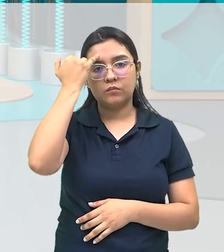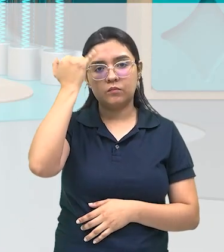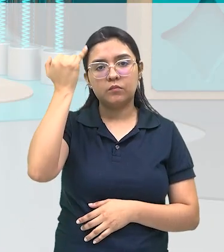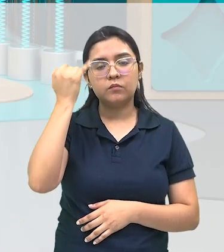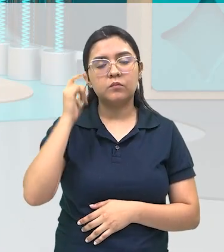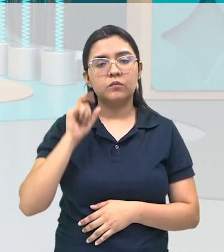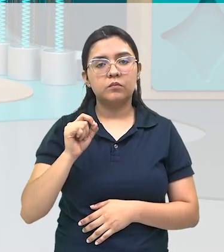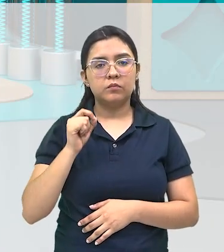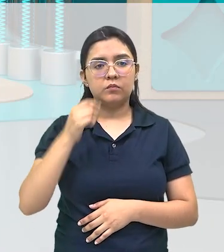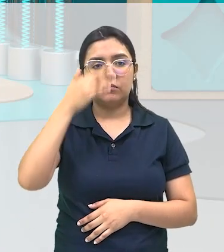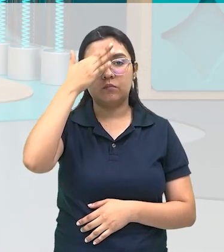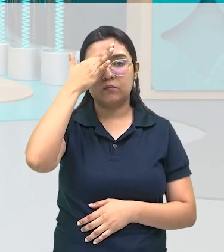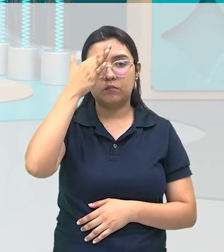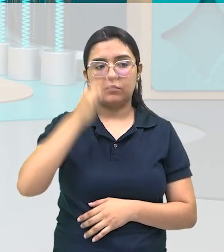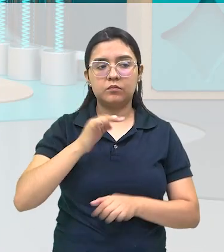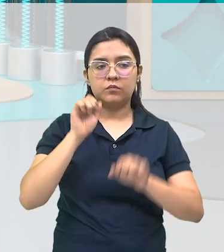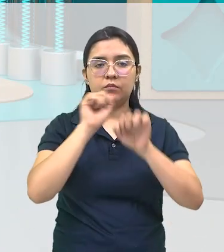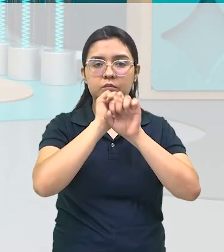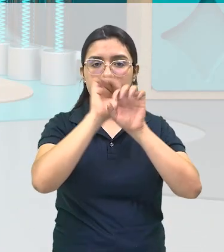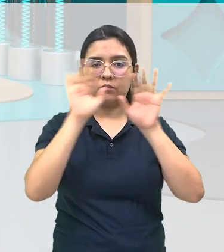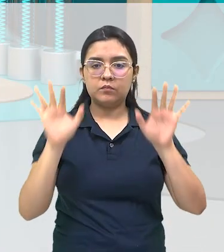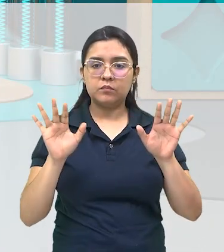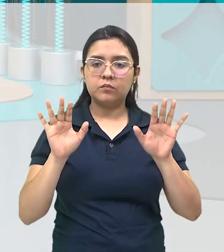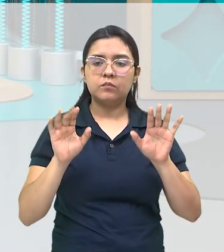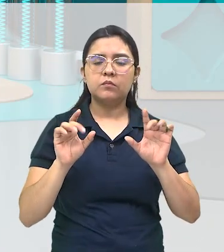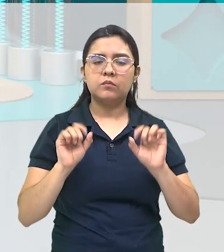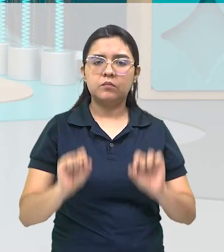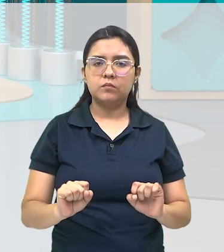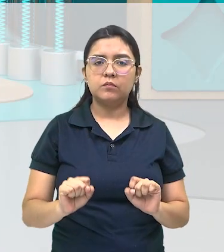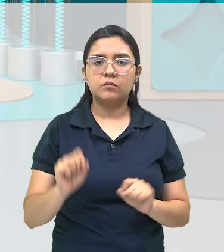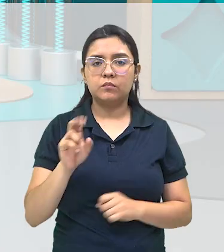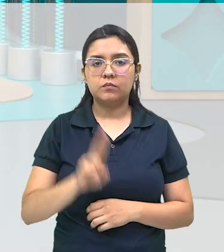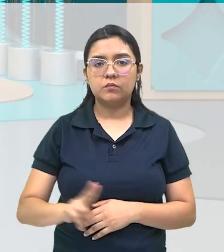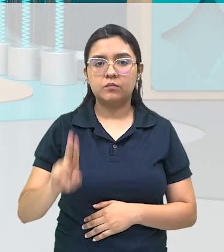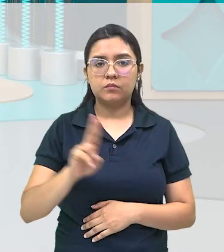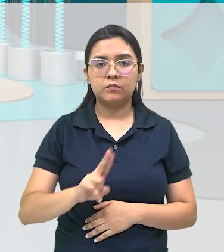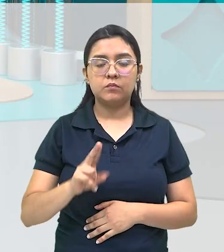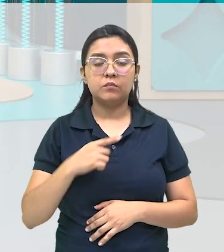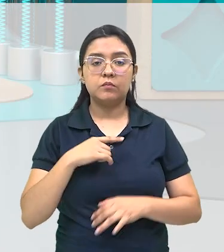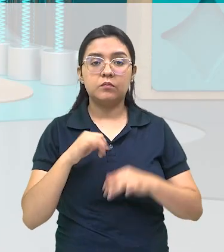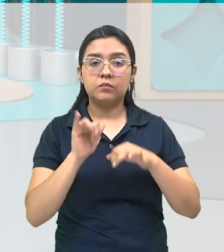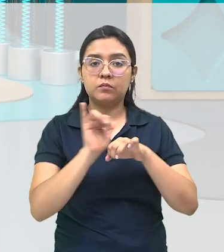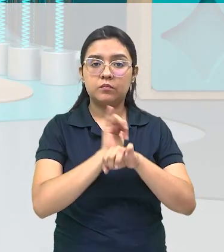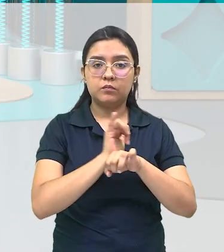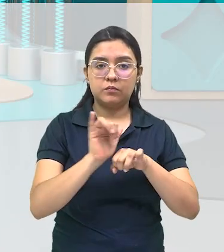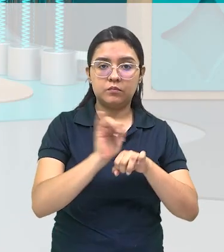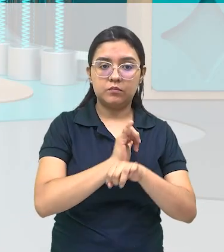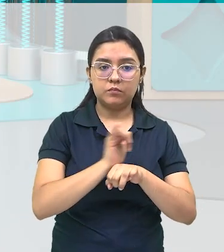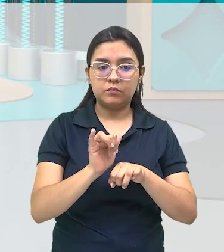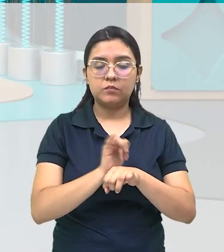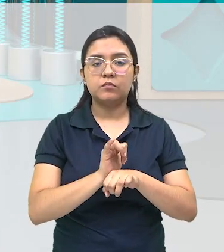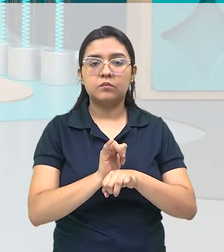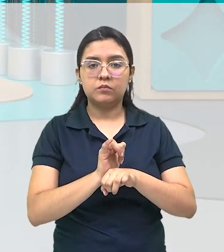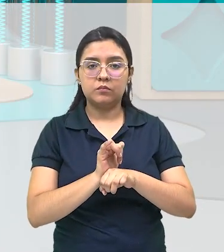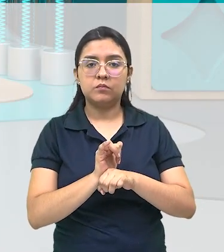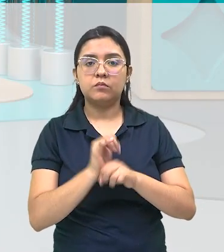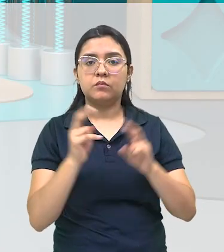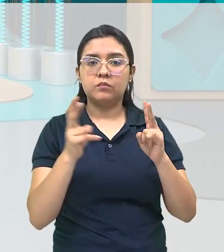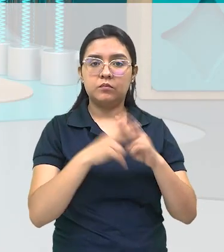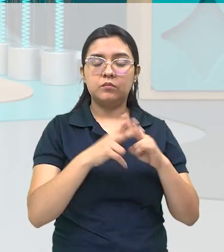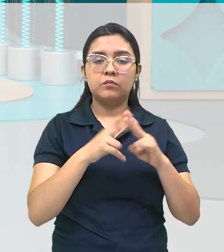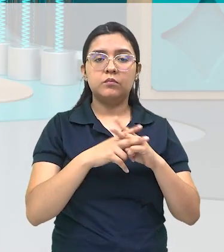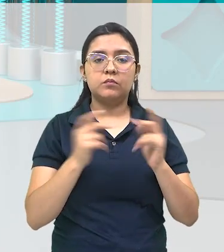e aí ele entendeu que ele poderia utilizar as técnicas do Aikido Jiu-Jitsu